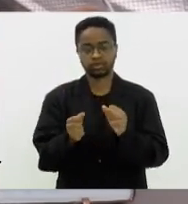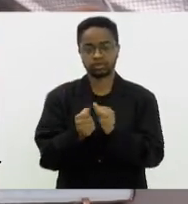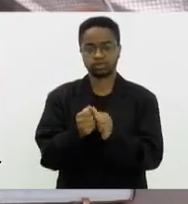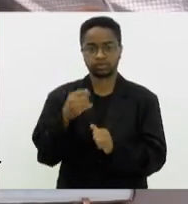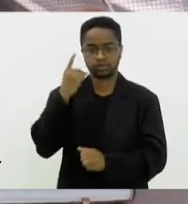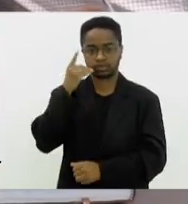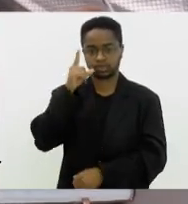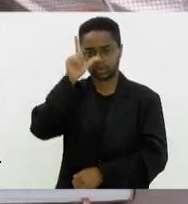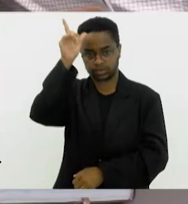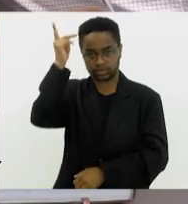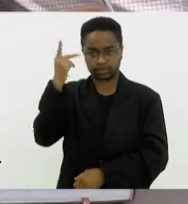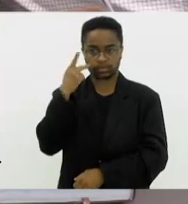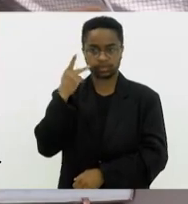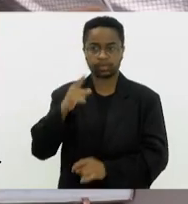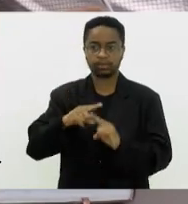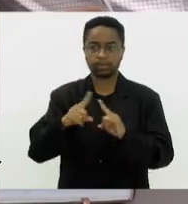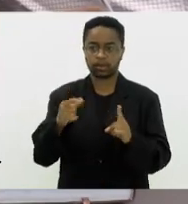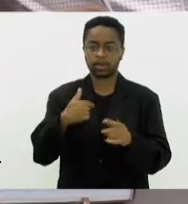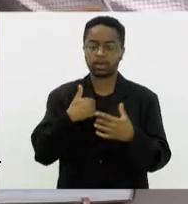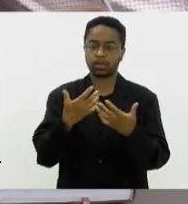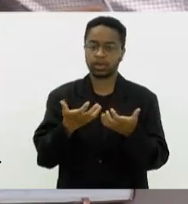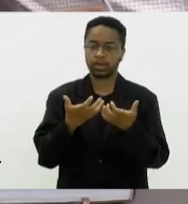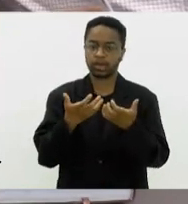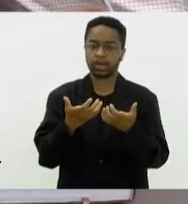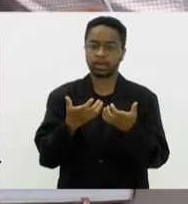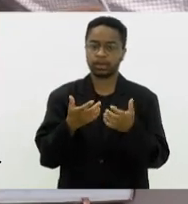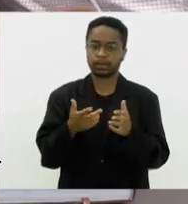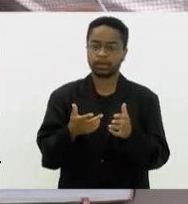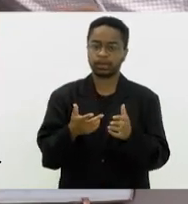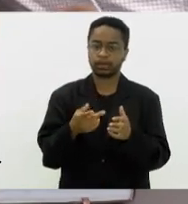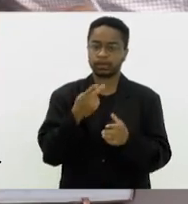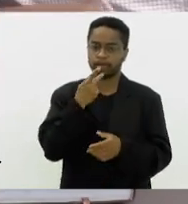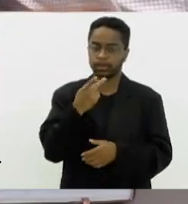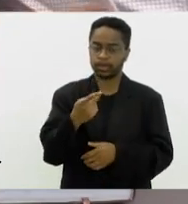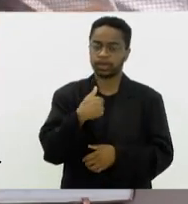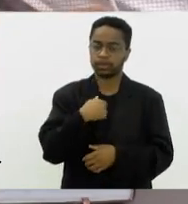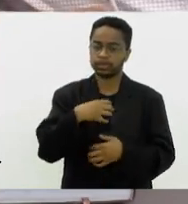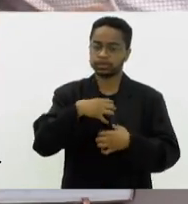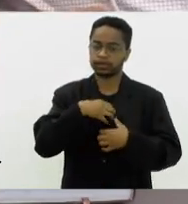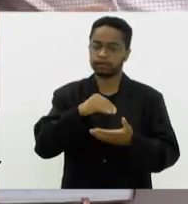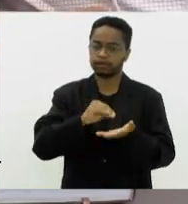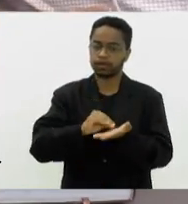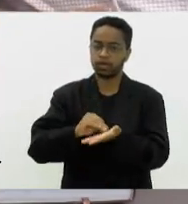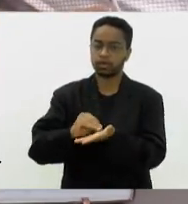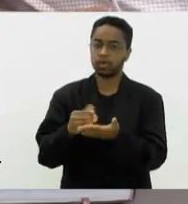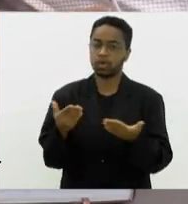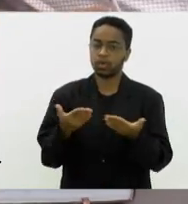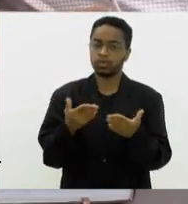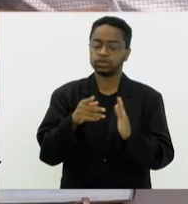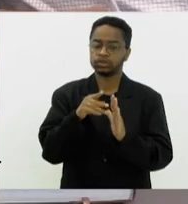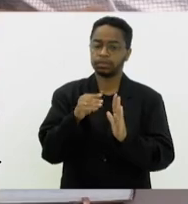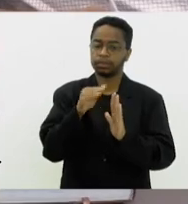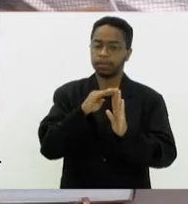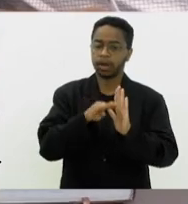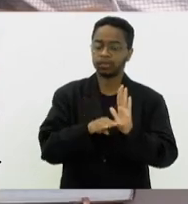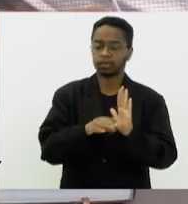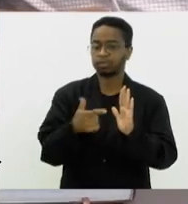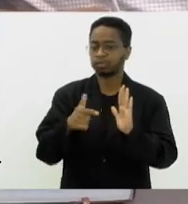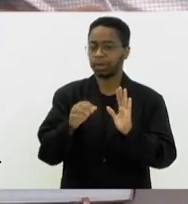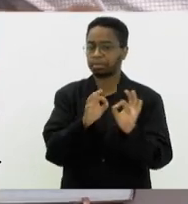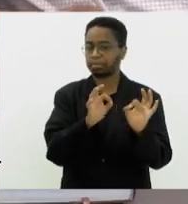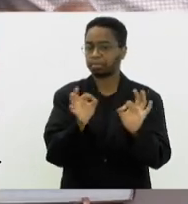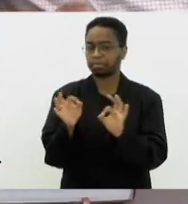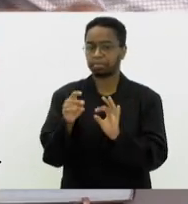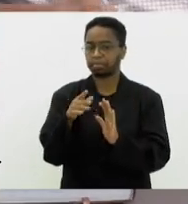Agora, eu queria constatar aqui que eu estou com uma síndrome de abstinência, porque nessa pauta de hoje não há um único projeto meu. É claro